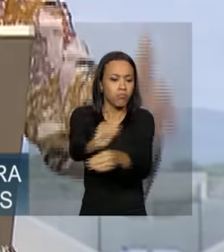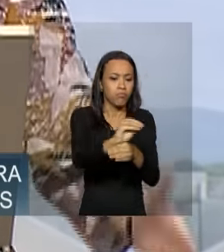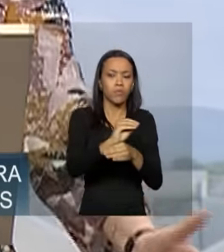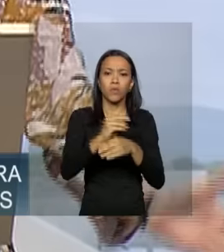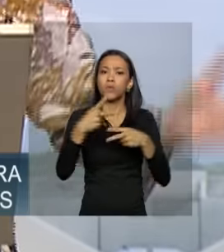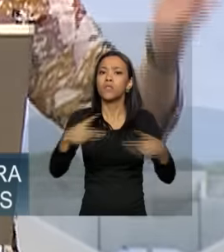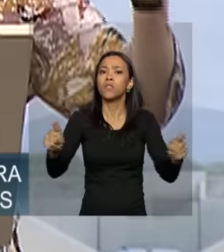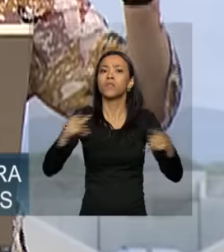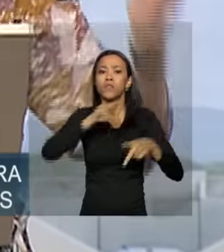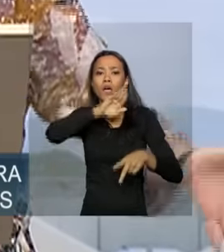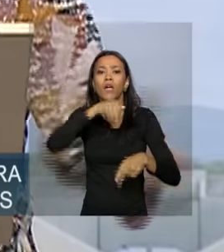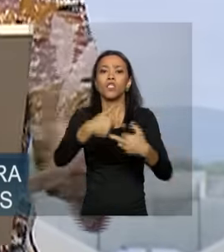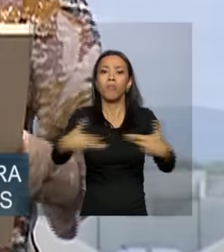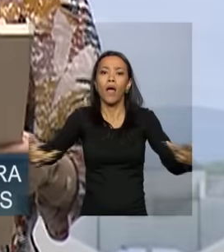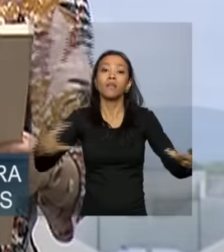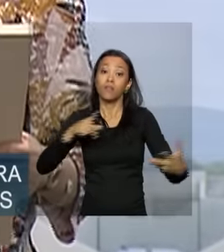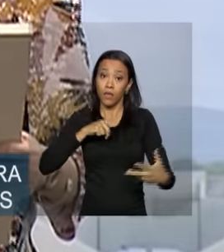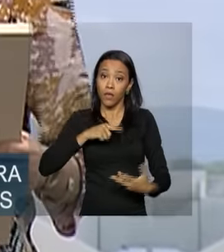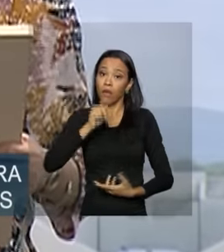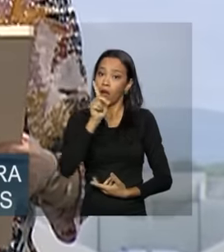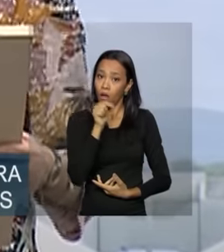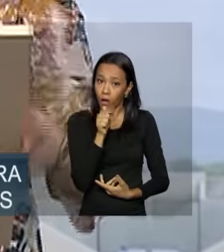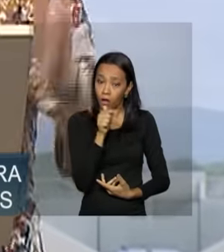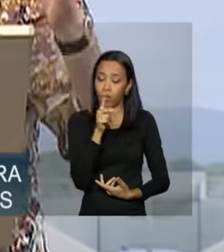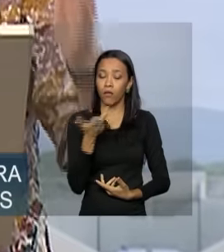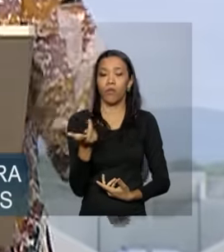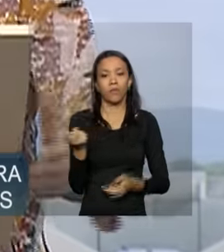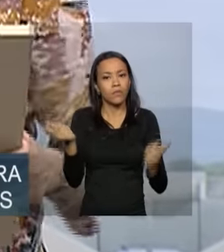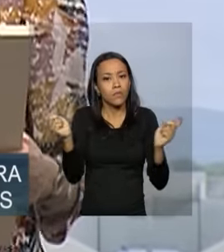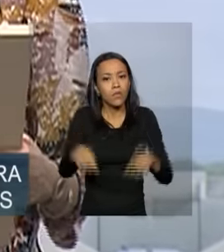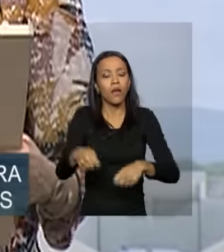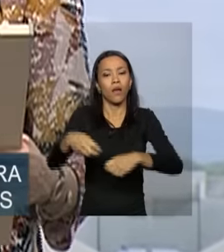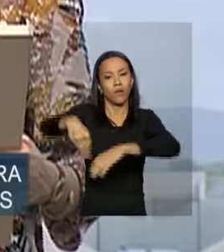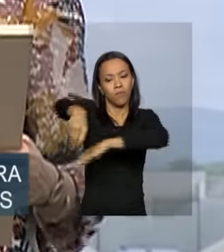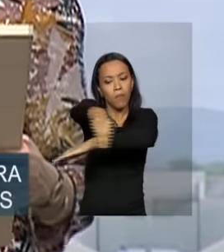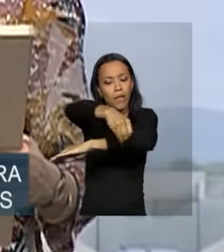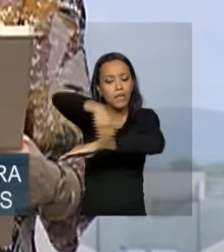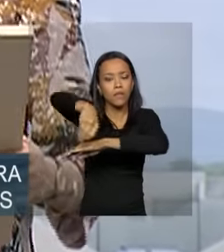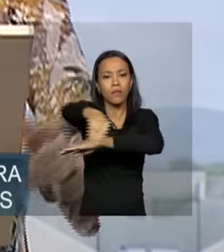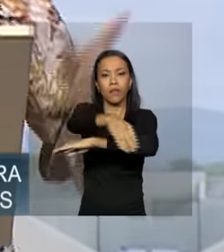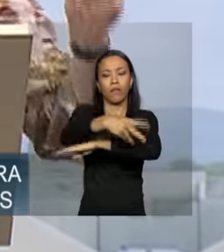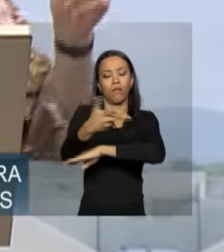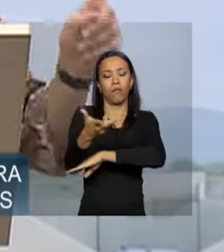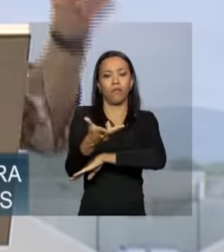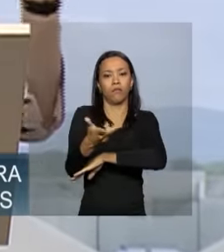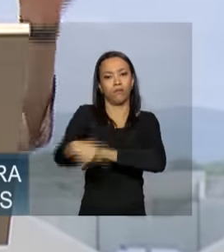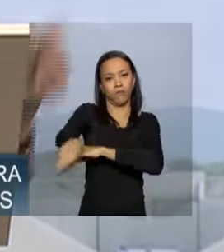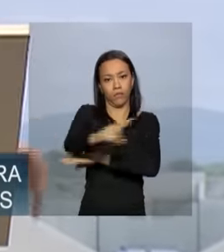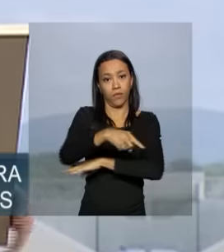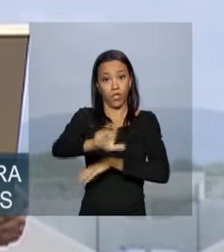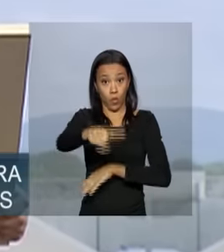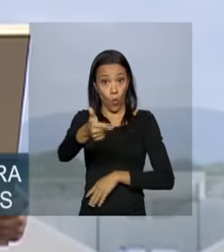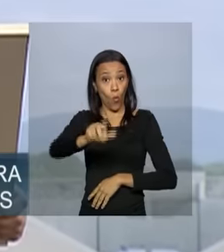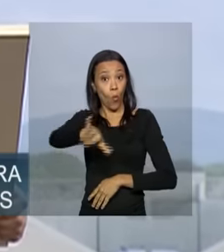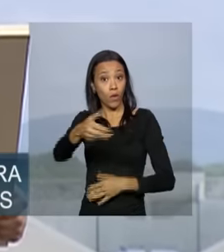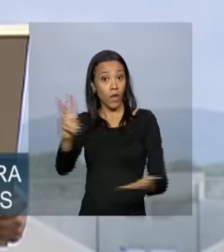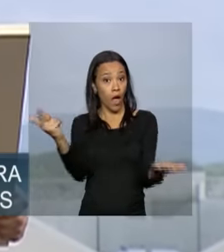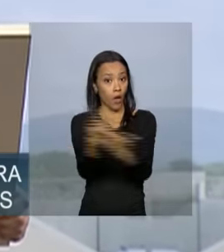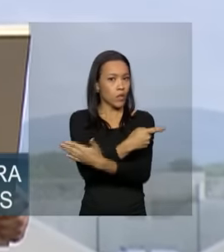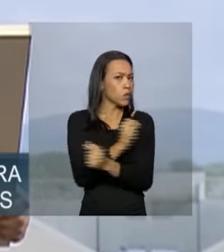seus bichos tenham acesso à água, que ele possa plantar. E que, quando ocorrer a